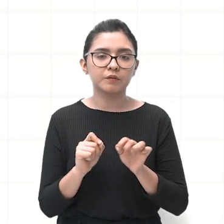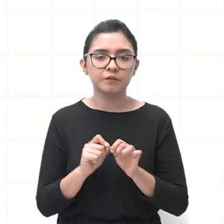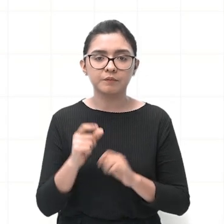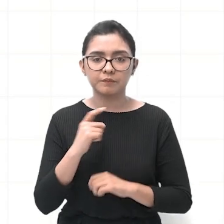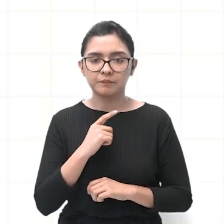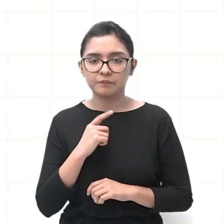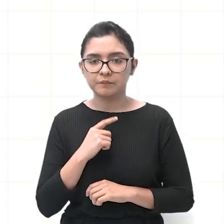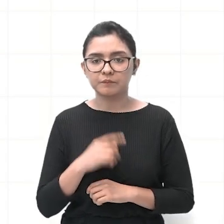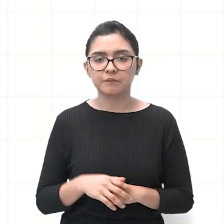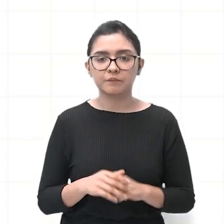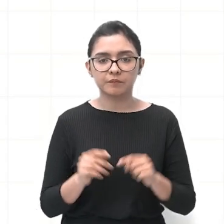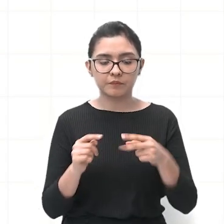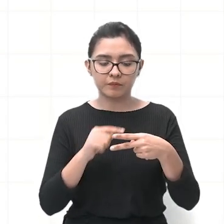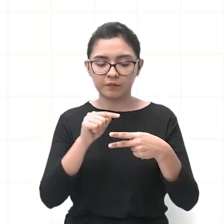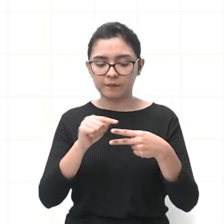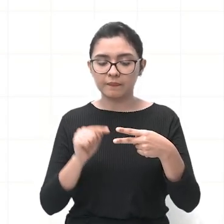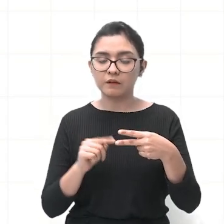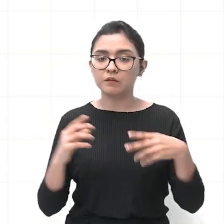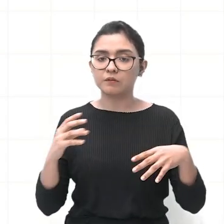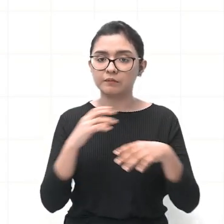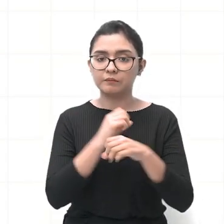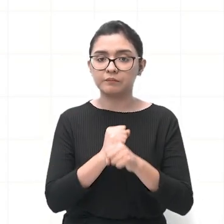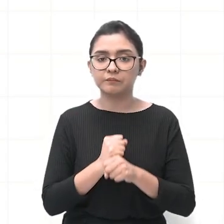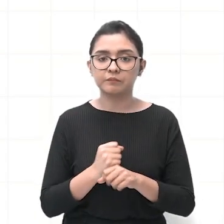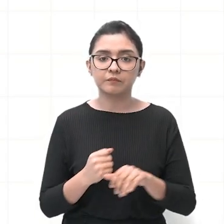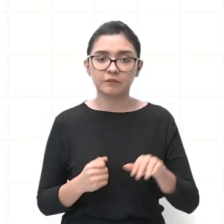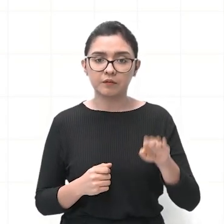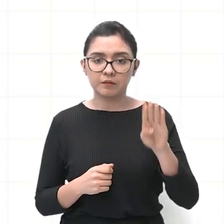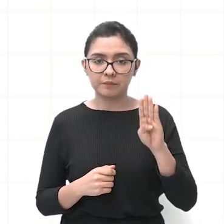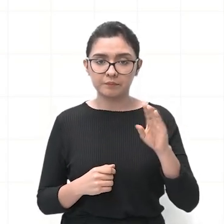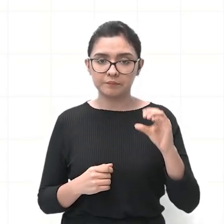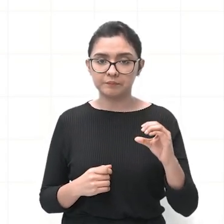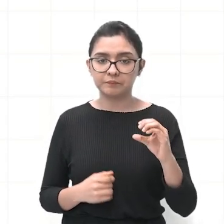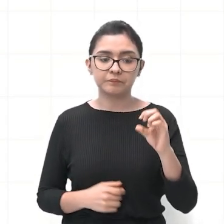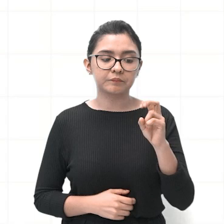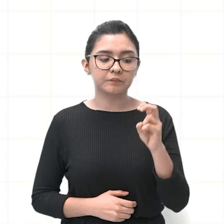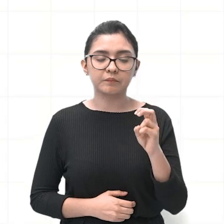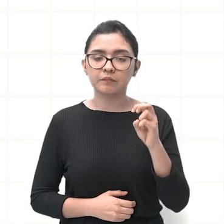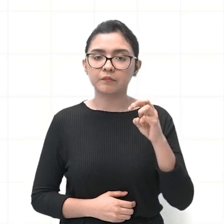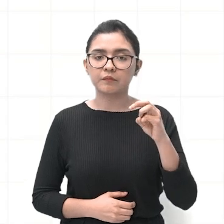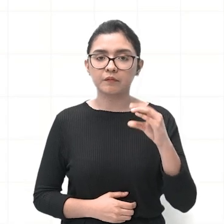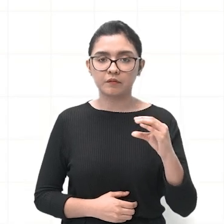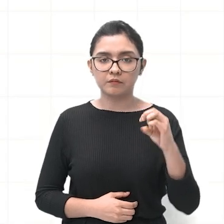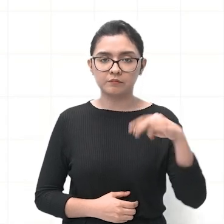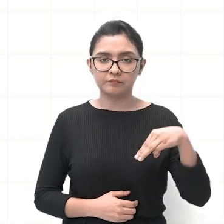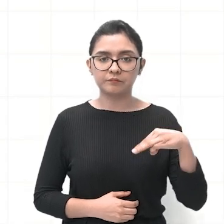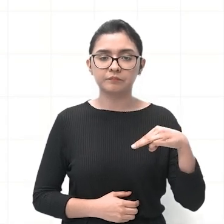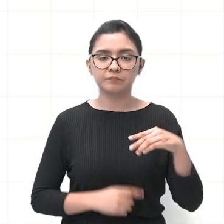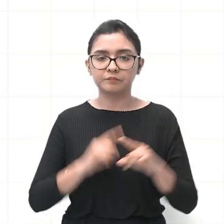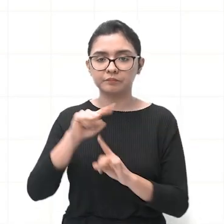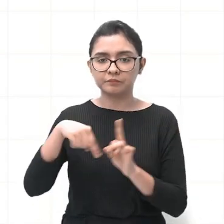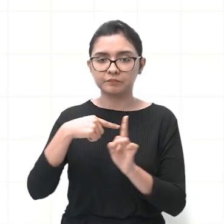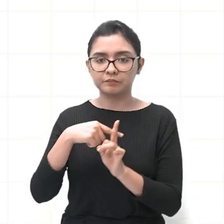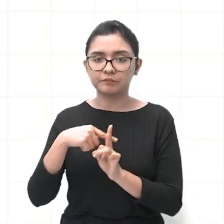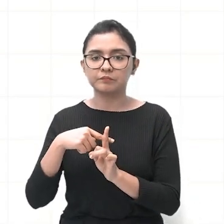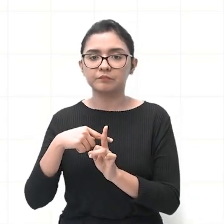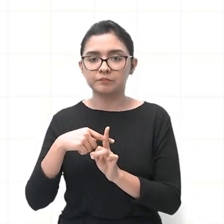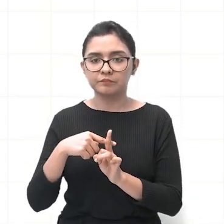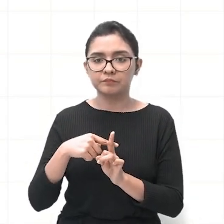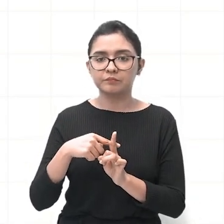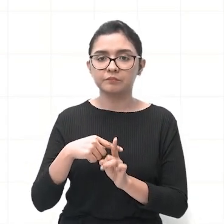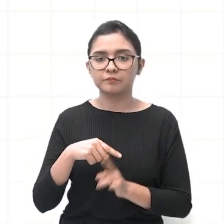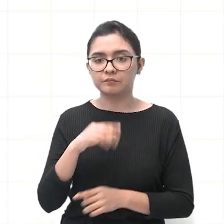dois menores e somamos BC, que mede 5 centímetros, e somamos com AC, que mede